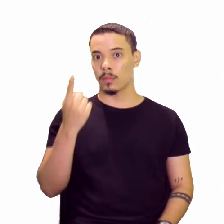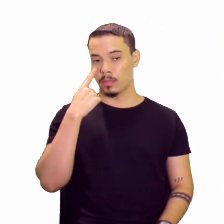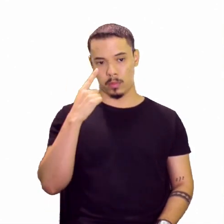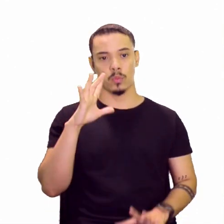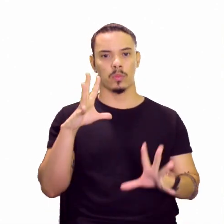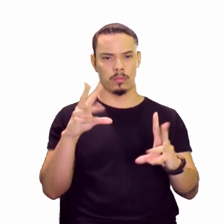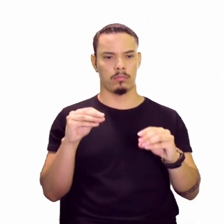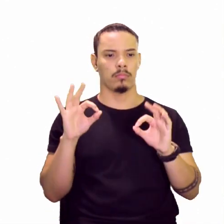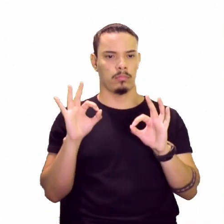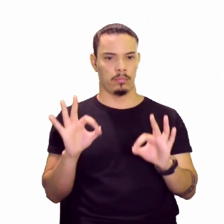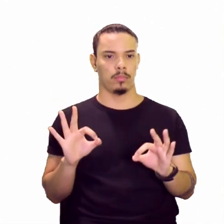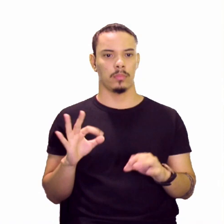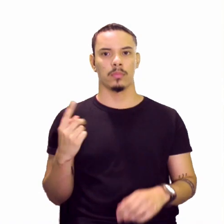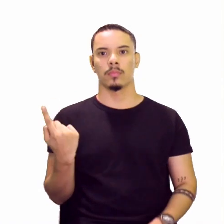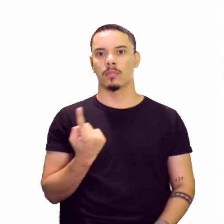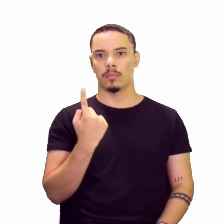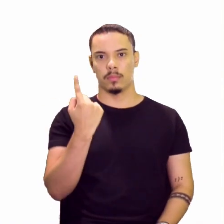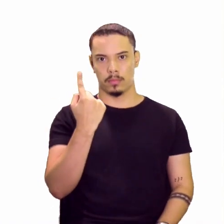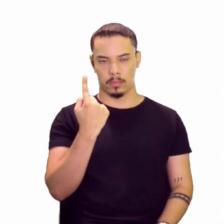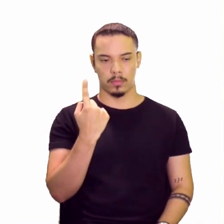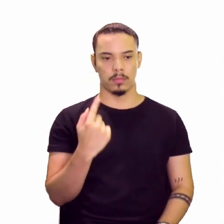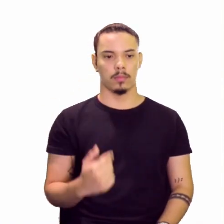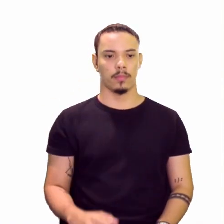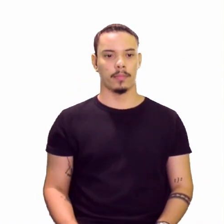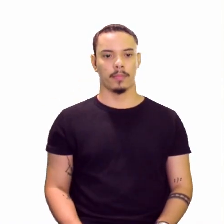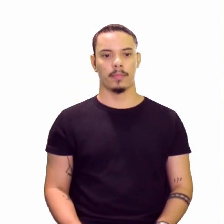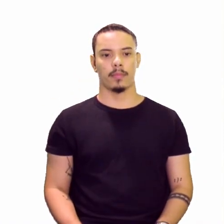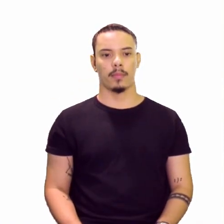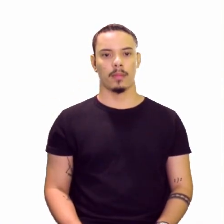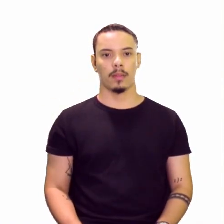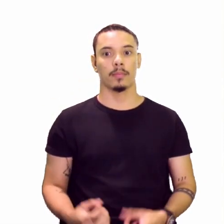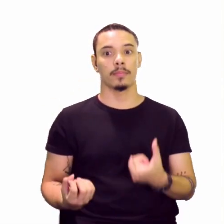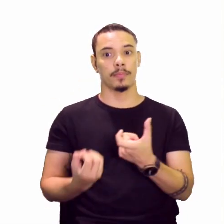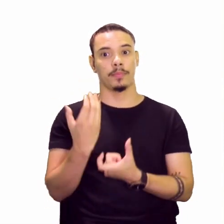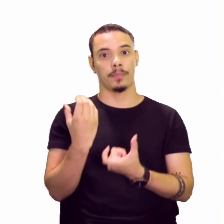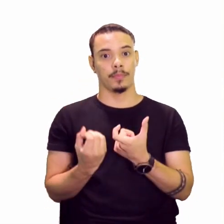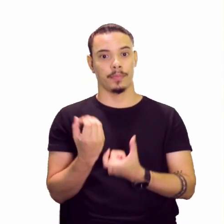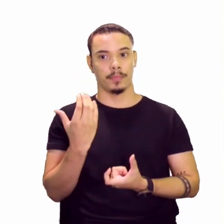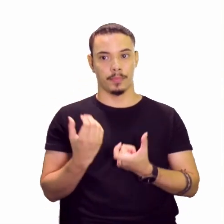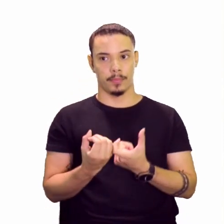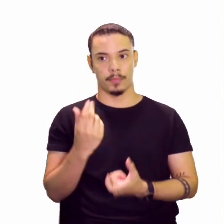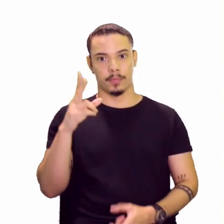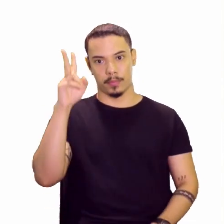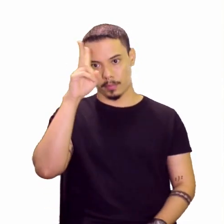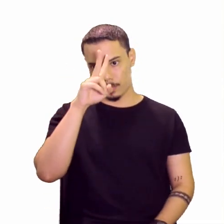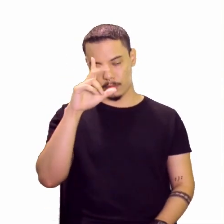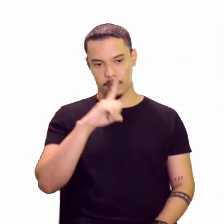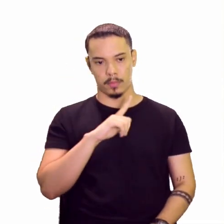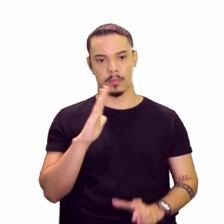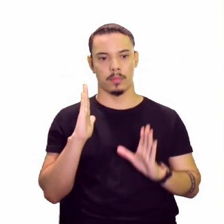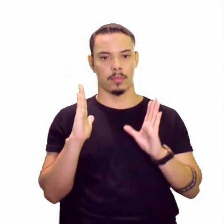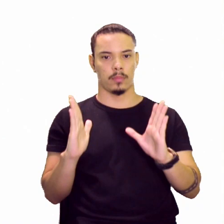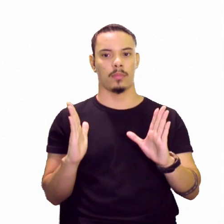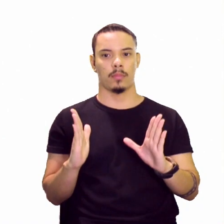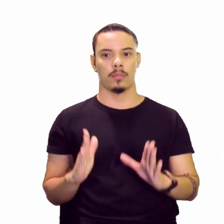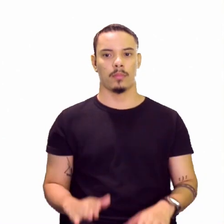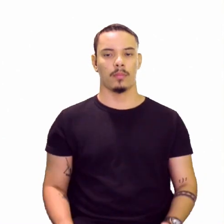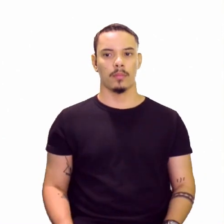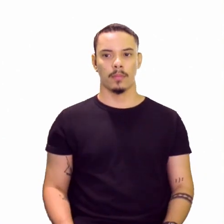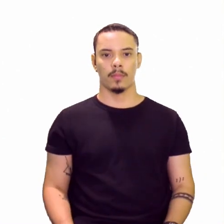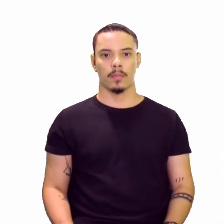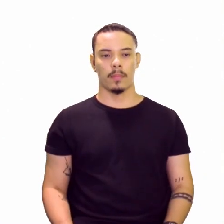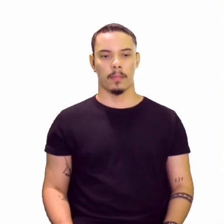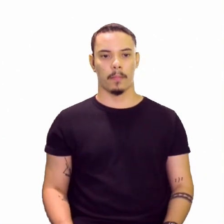base, altura por 2. Muito bem. Ok. Lembrando que a base aqui, ó, tá nesse intervalozinho aqui, olha